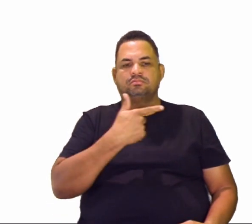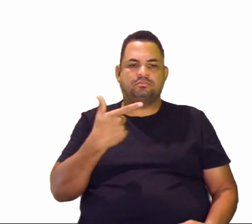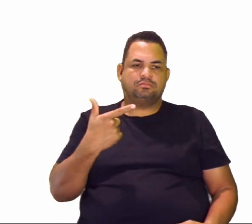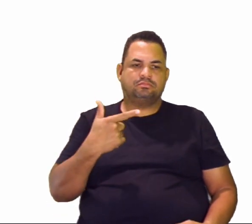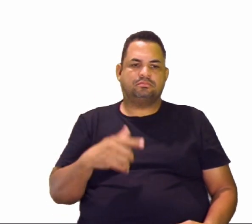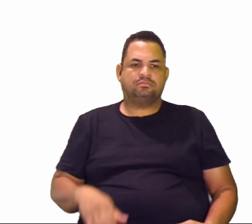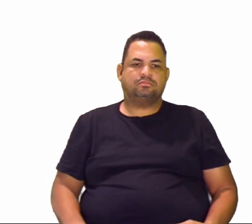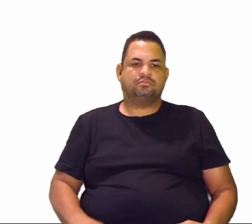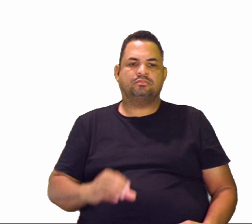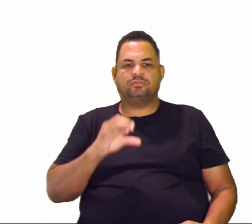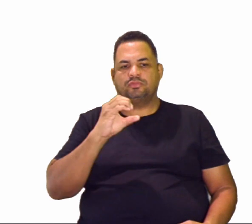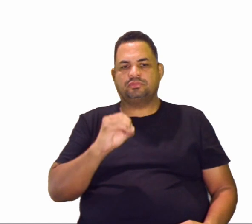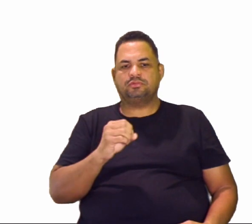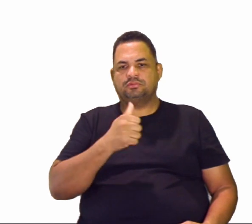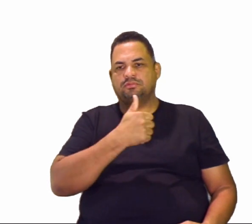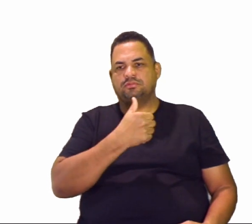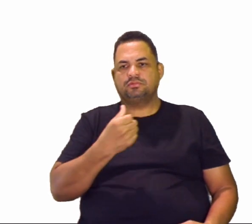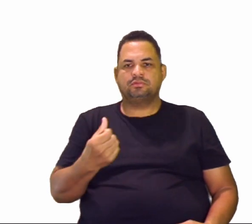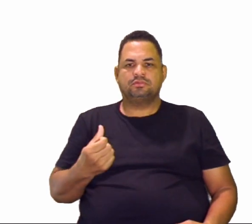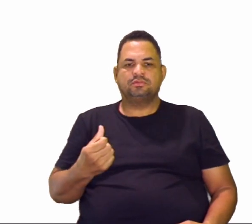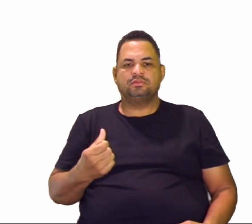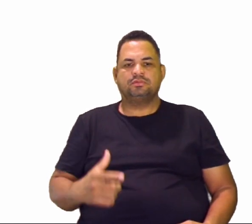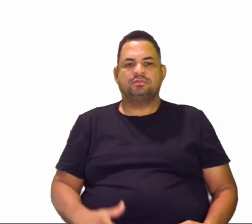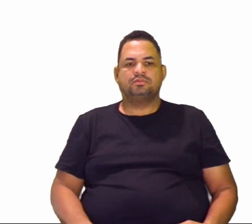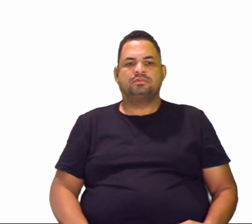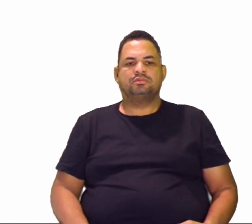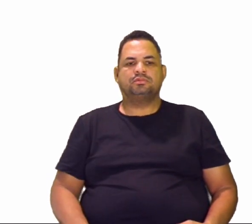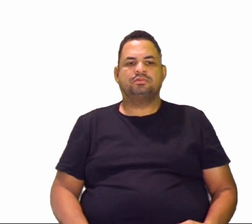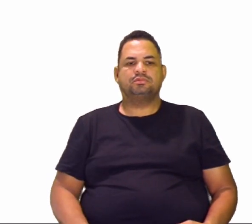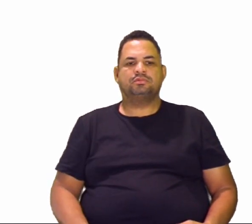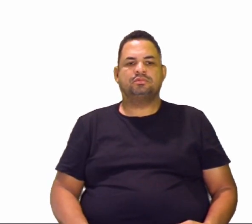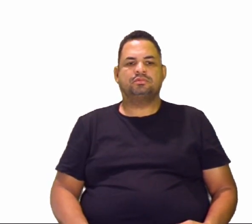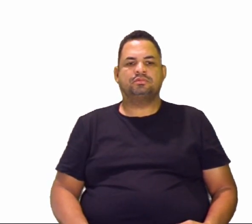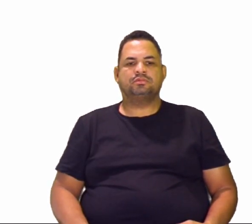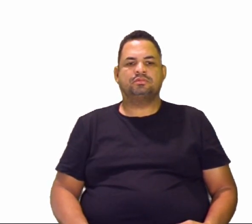oxigênio vale 16. Então, olha só.